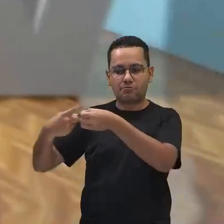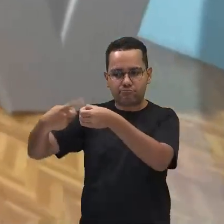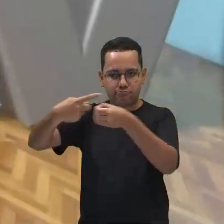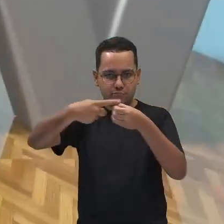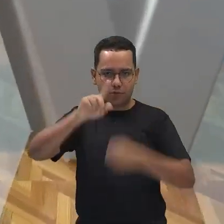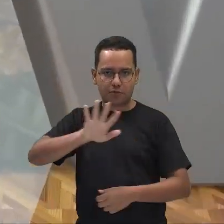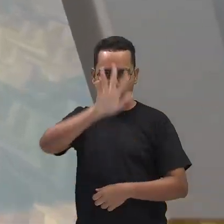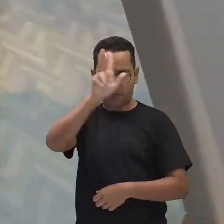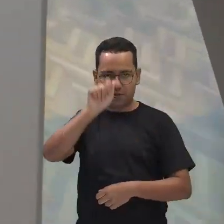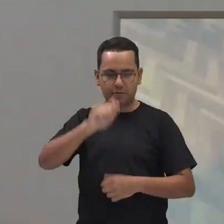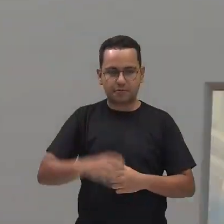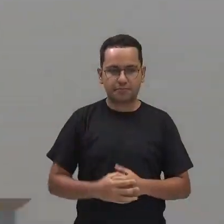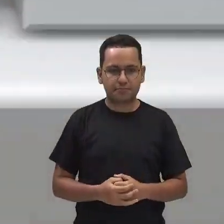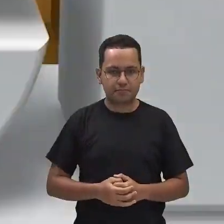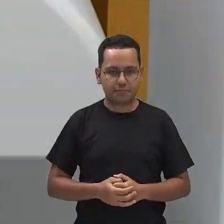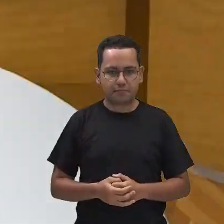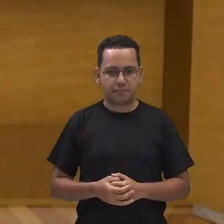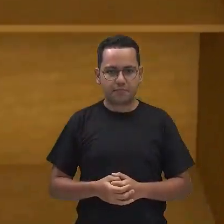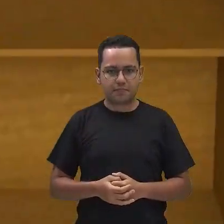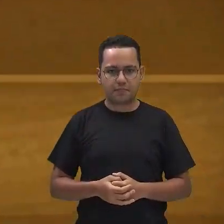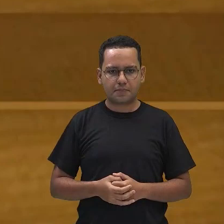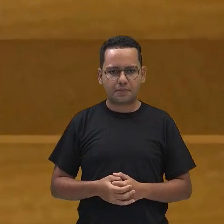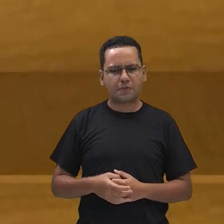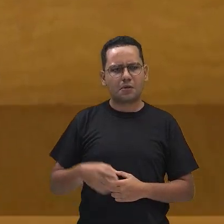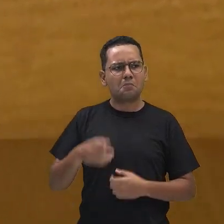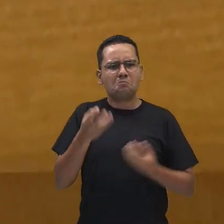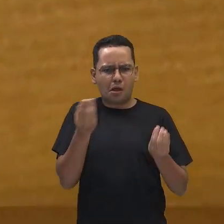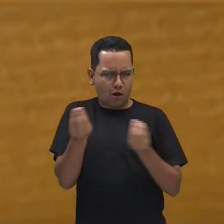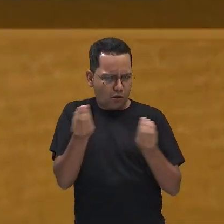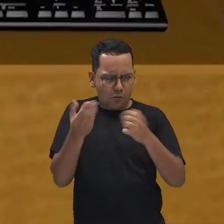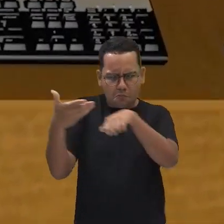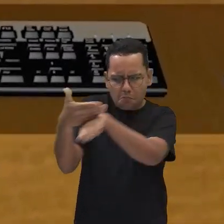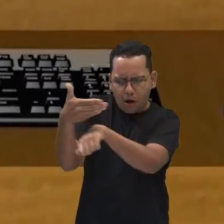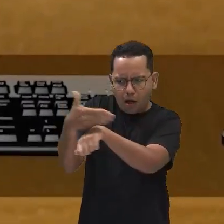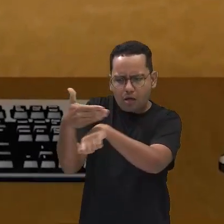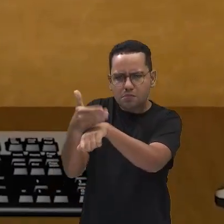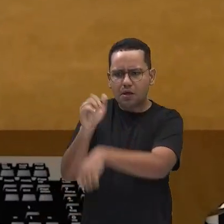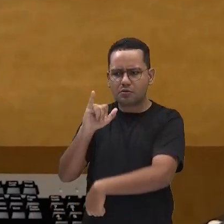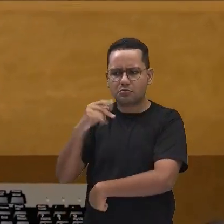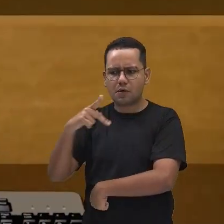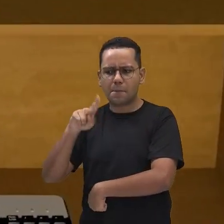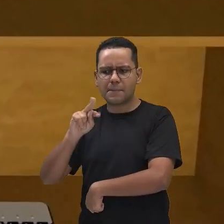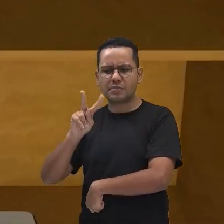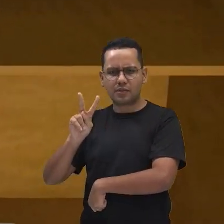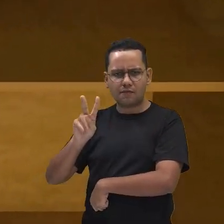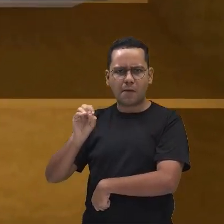Amazonas. Mas você sabe como realizar o acesso pelo IPTV Box?